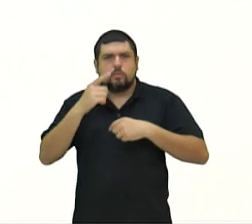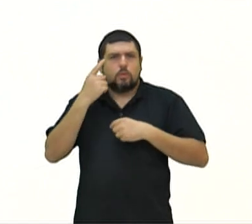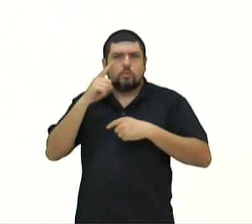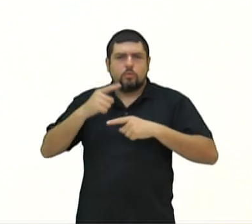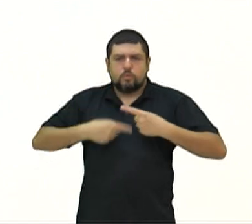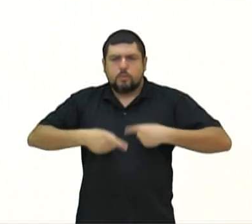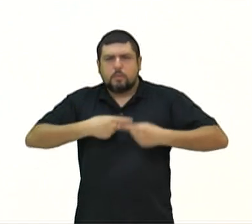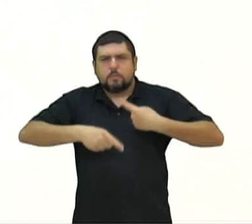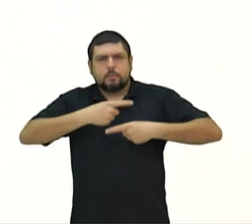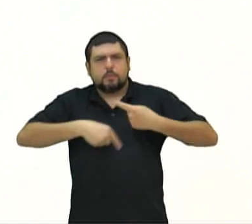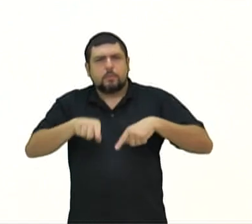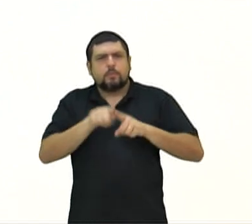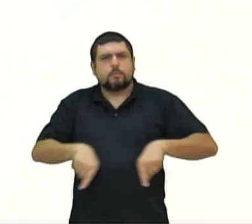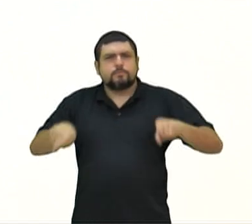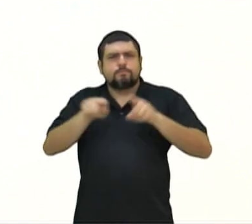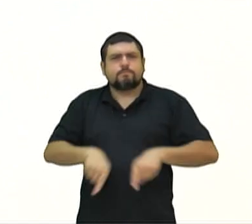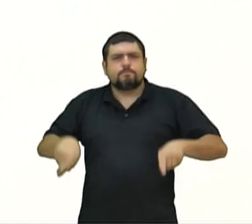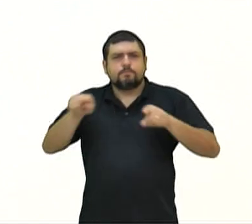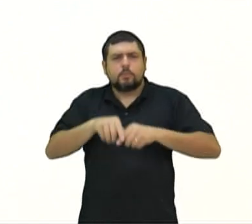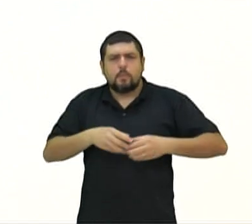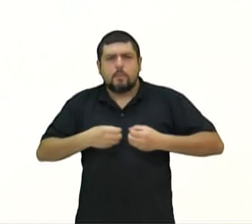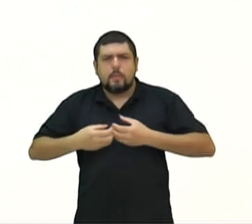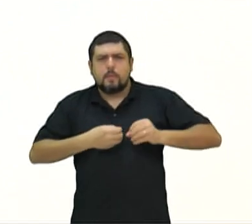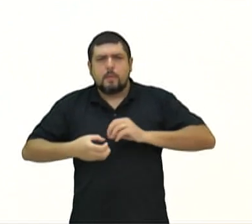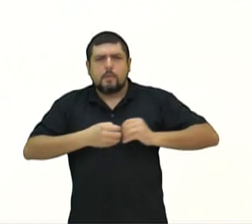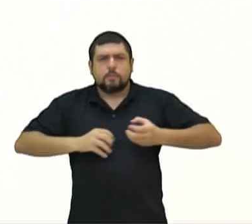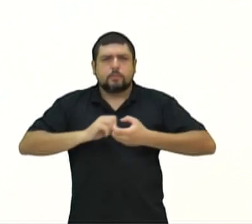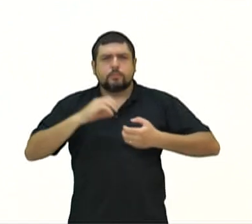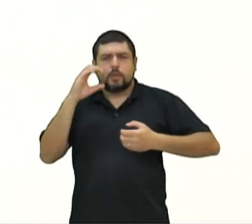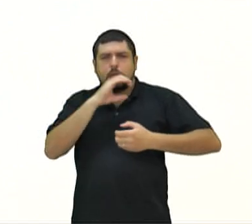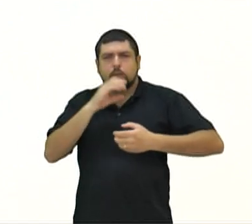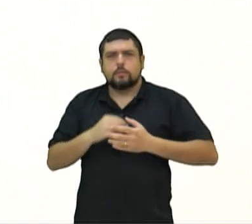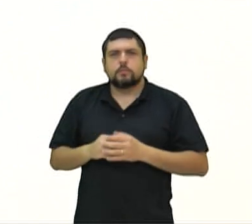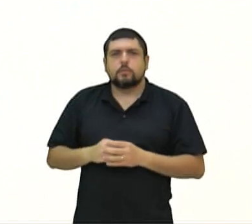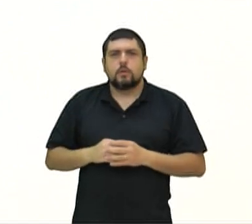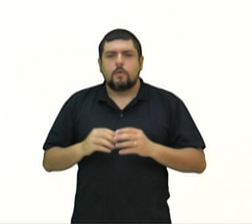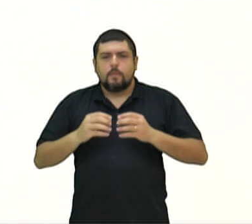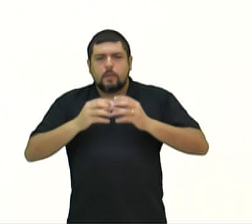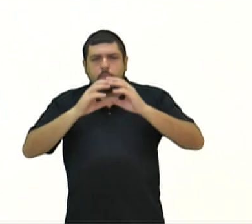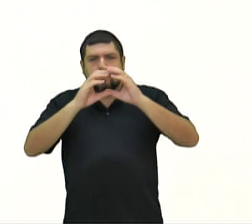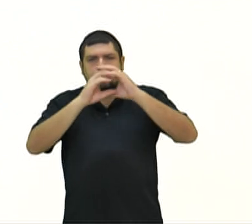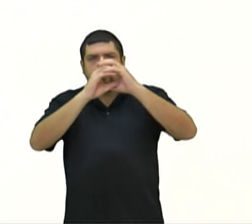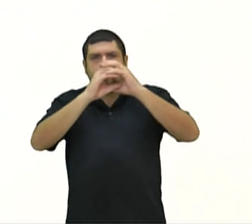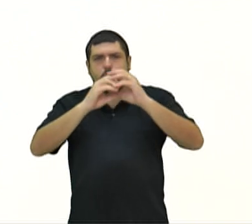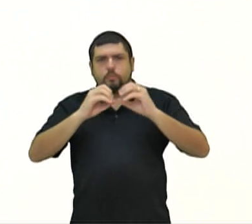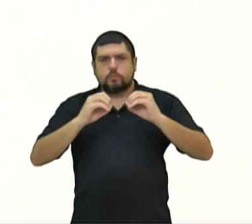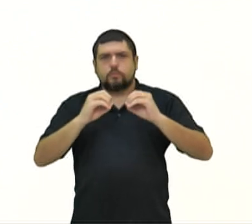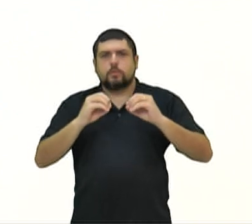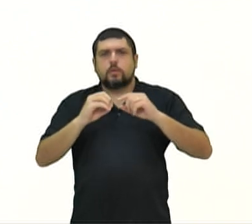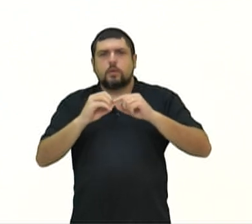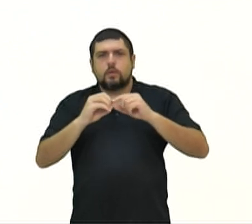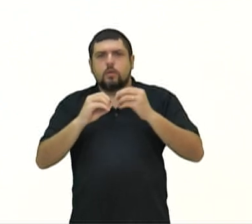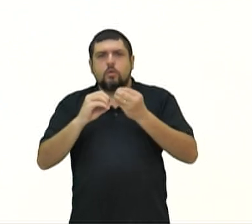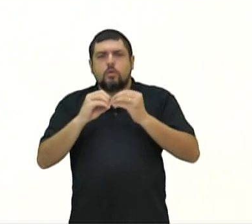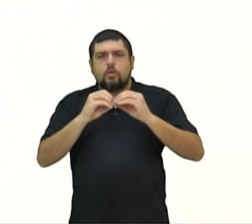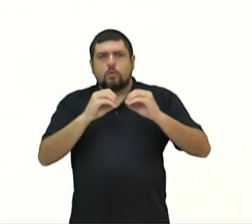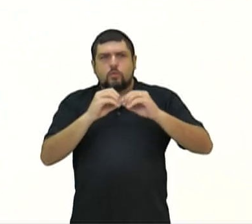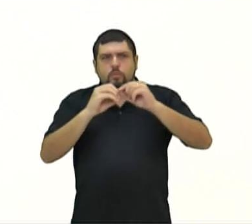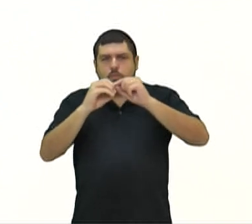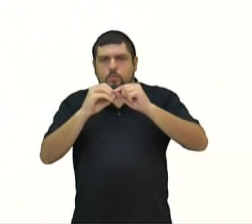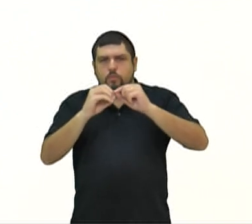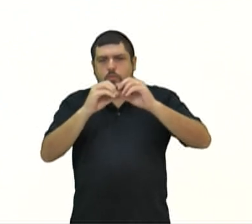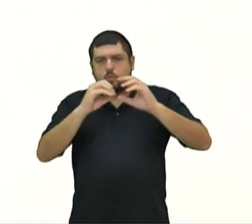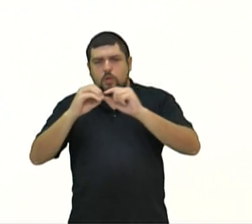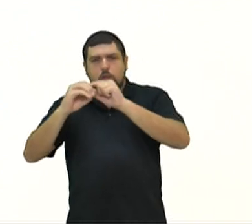acontecer várias divisões desse tipo. Esse espermatócito primário vai sofrer uma meiose para reduzir o material genético, formando